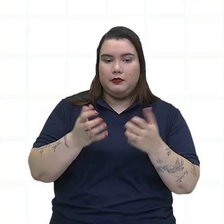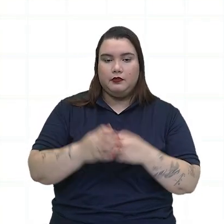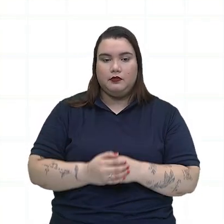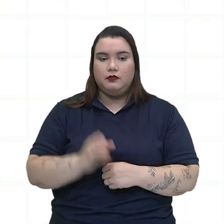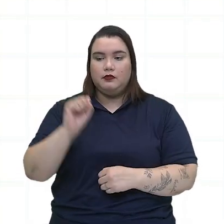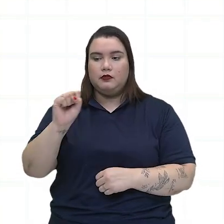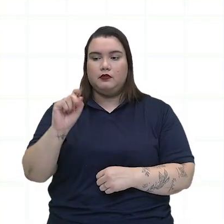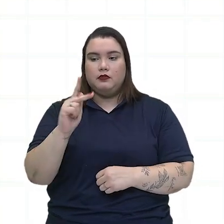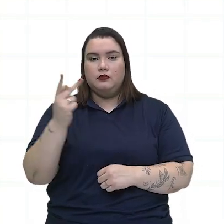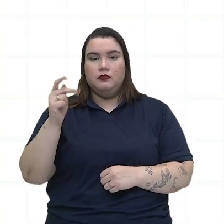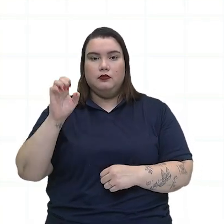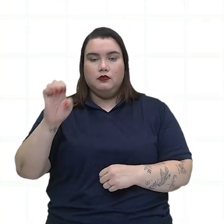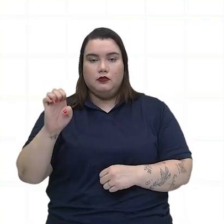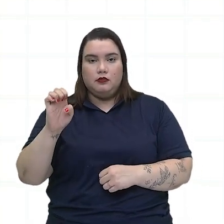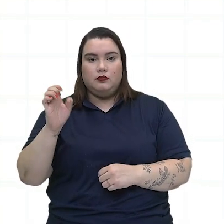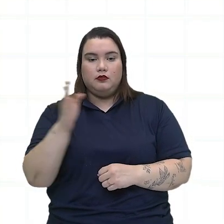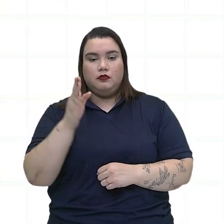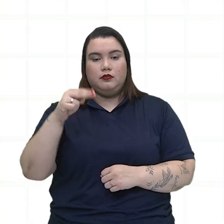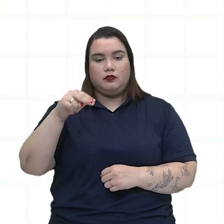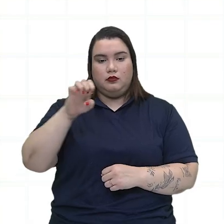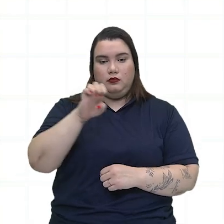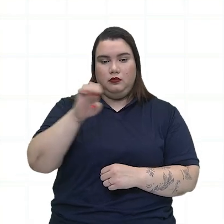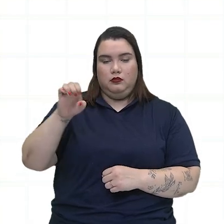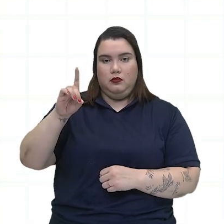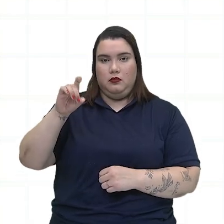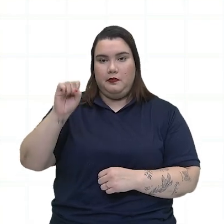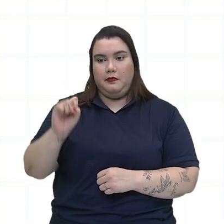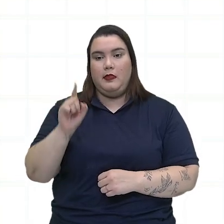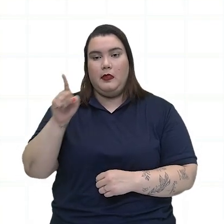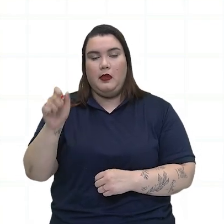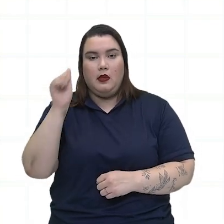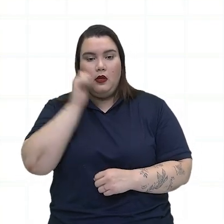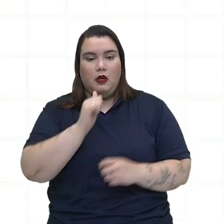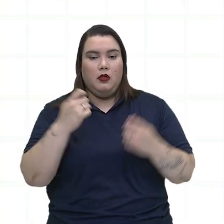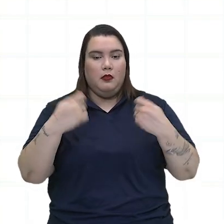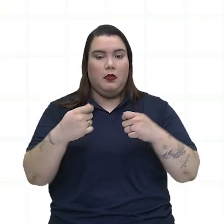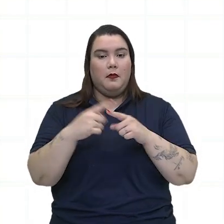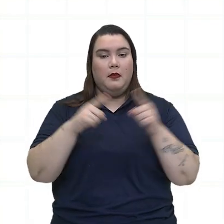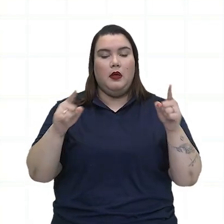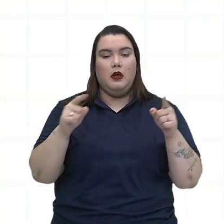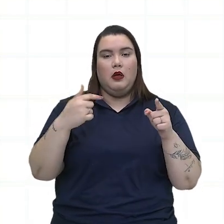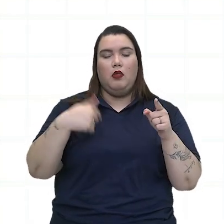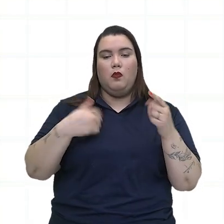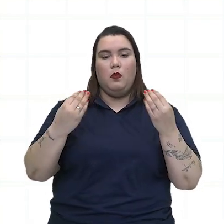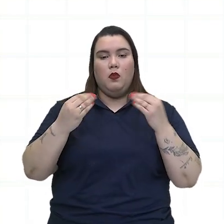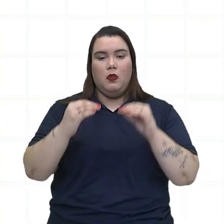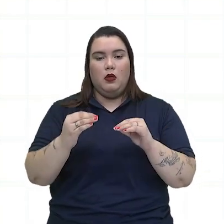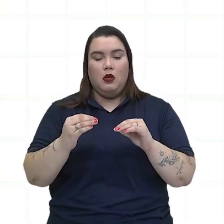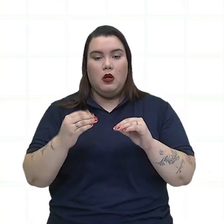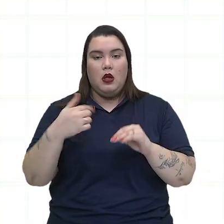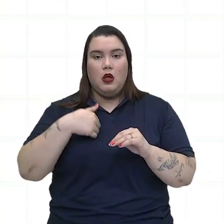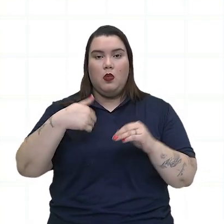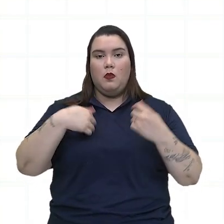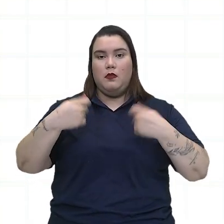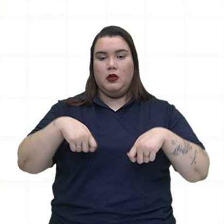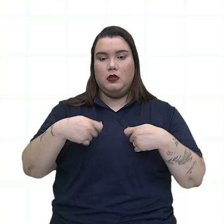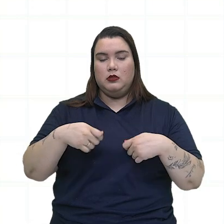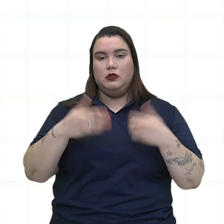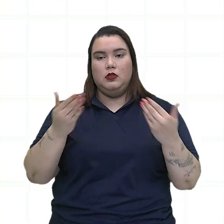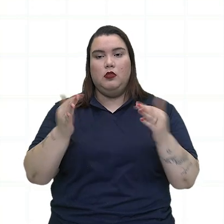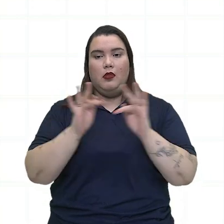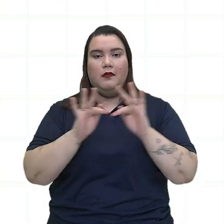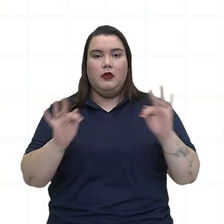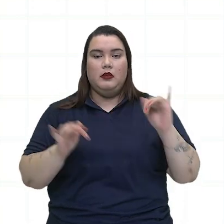needs, ela precisa. Mas se eu estivesse falando assim, eu preciso, I